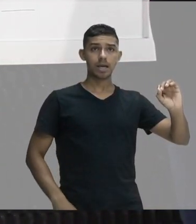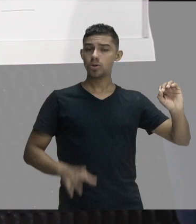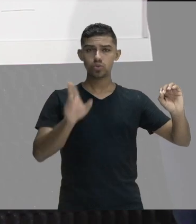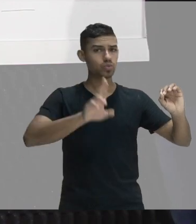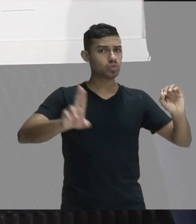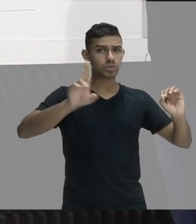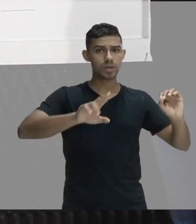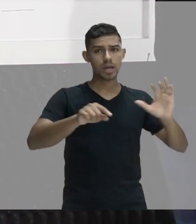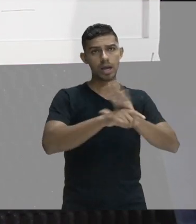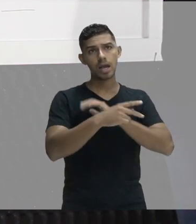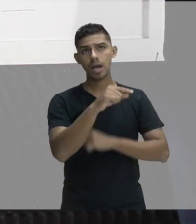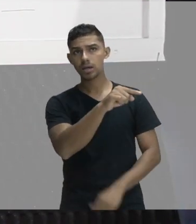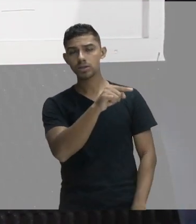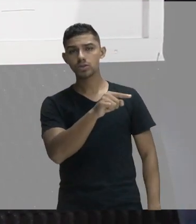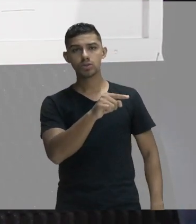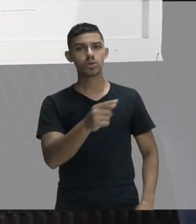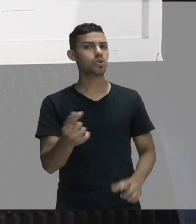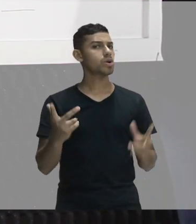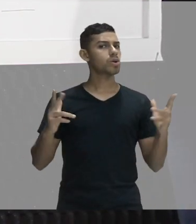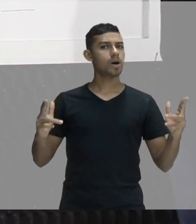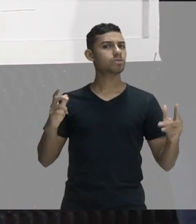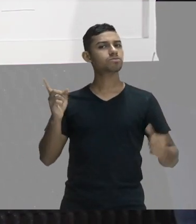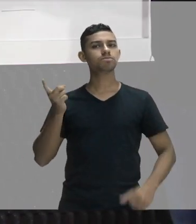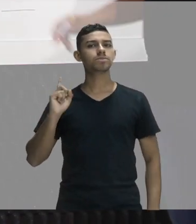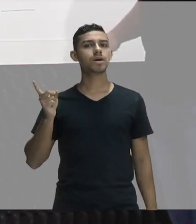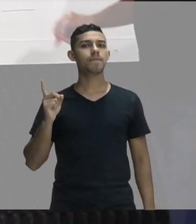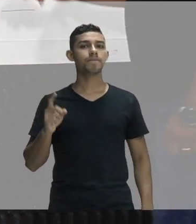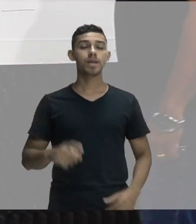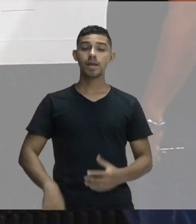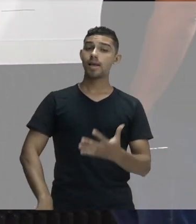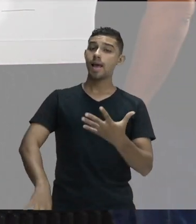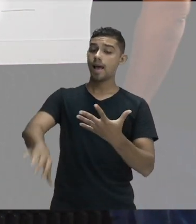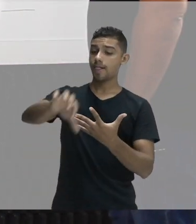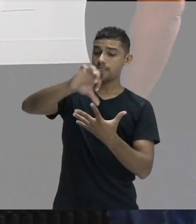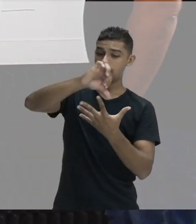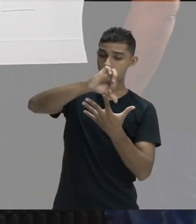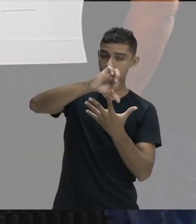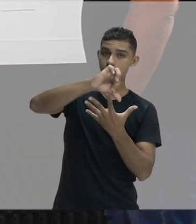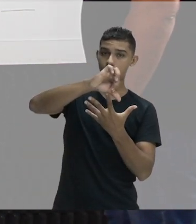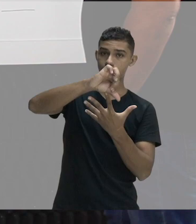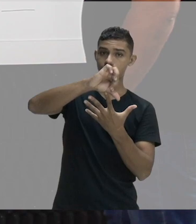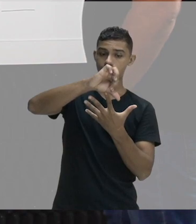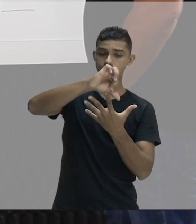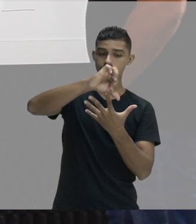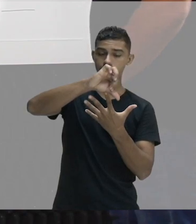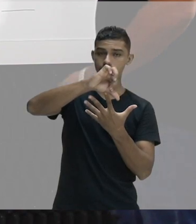usar aqui aquele que você usou aqui, ó. Tá? Então aqui já diminui